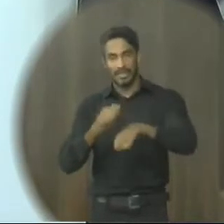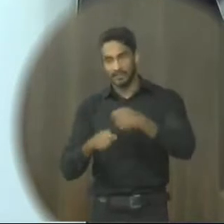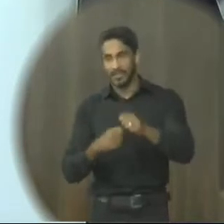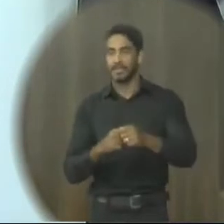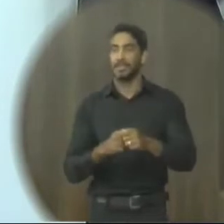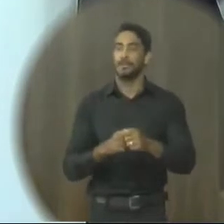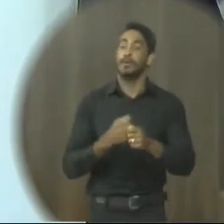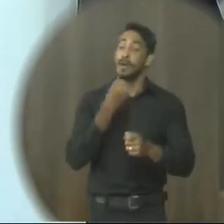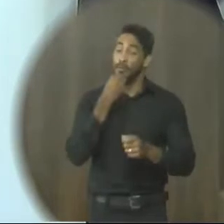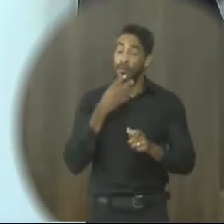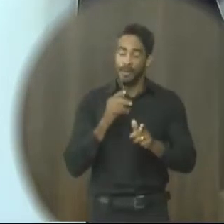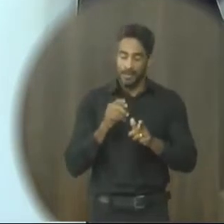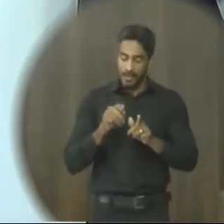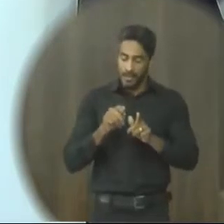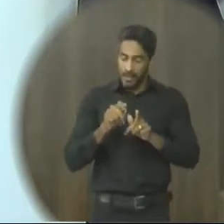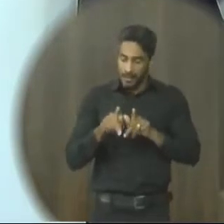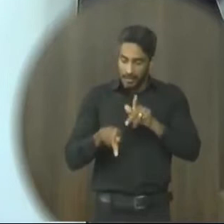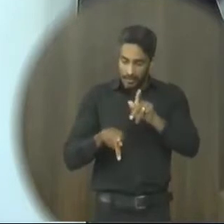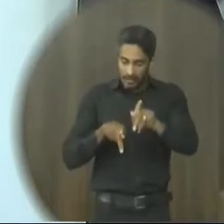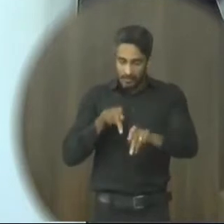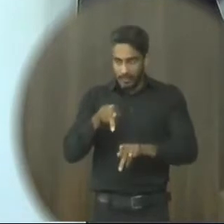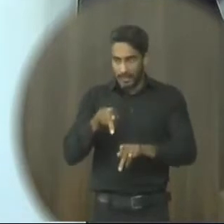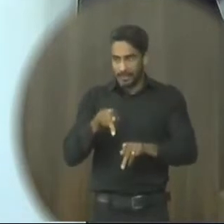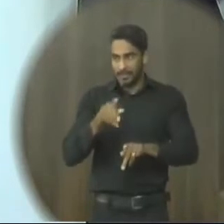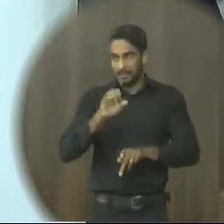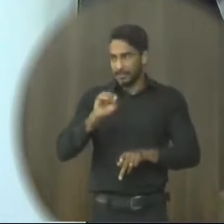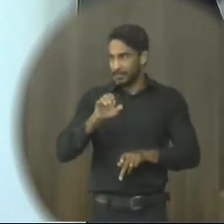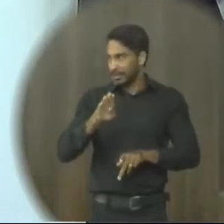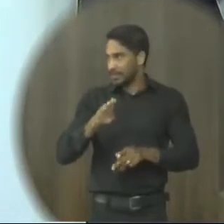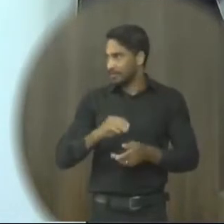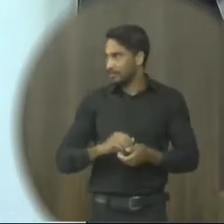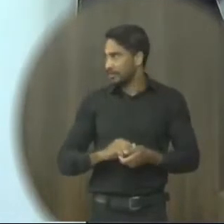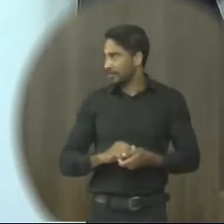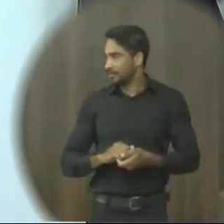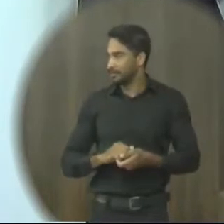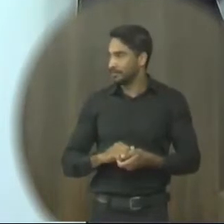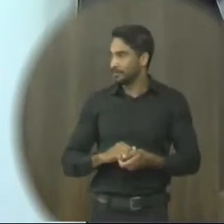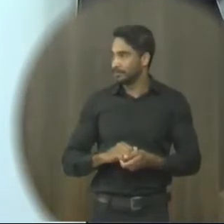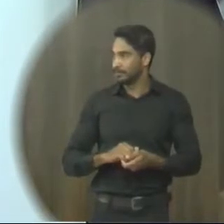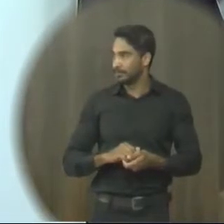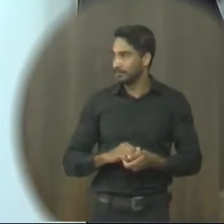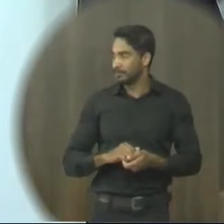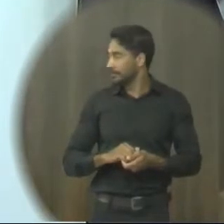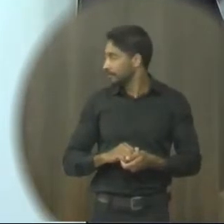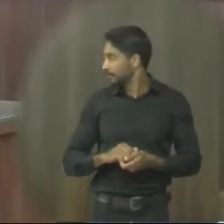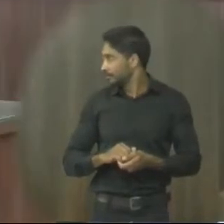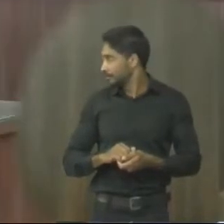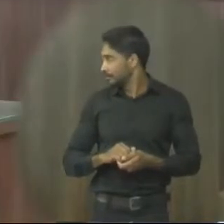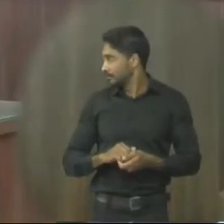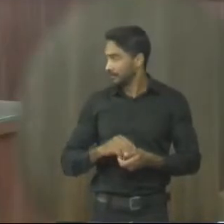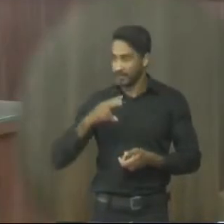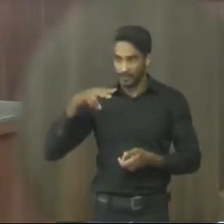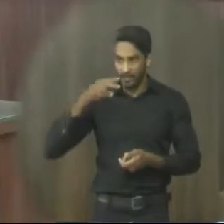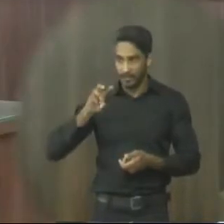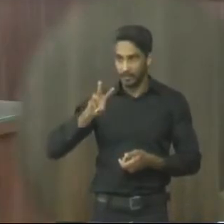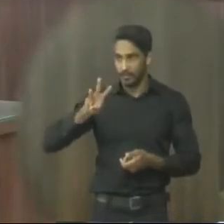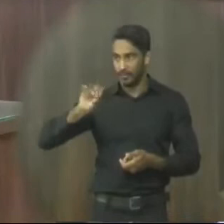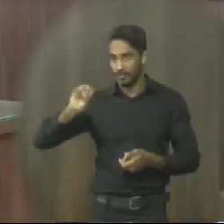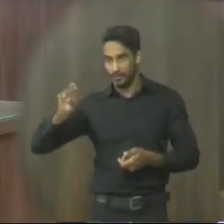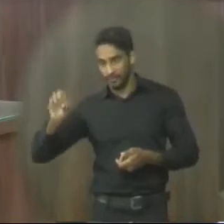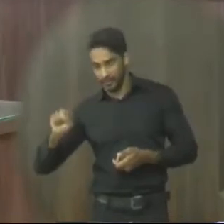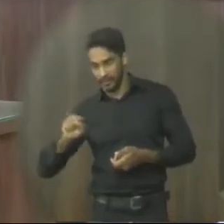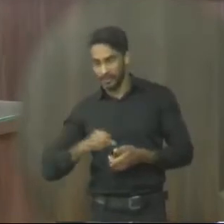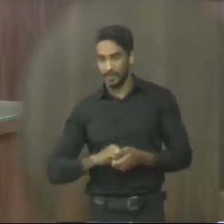bem da população de Janaú. Obrigado. Olá, presidente. O senhor quer comentar? Eu passo, vou passar depois para o Willis, depois eu passo para o